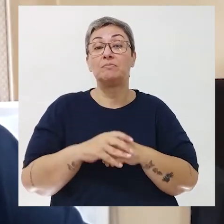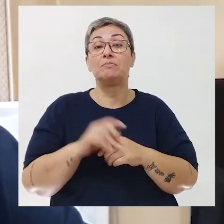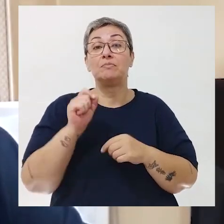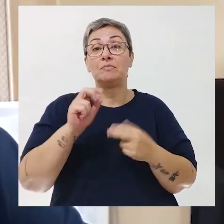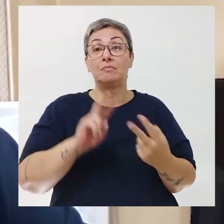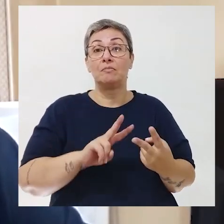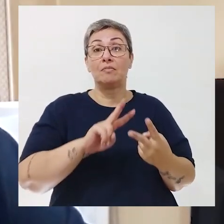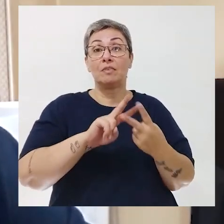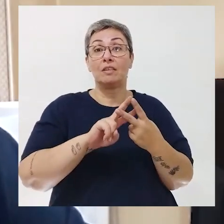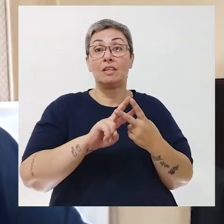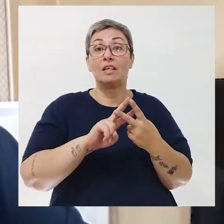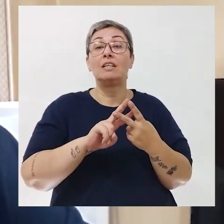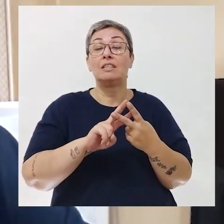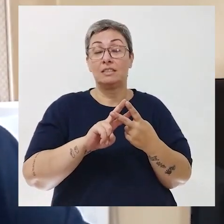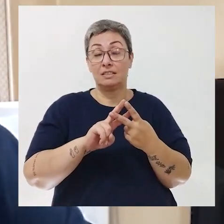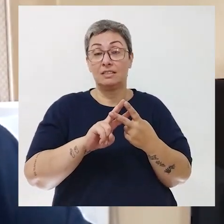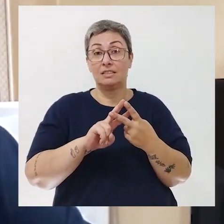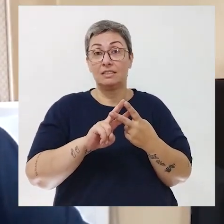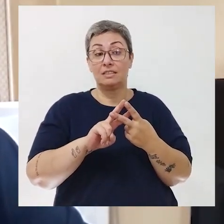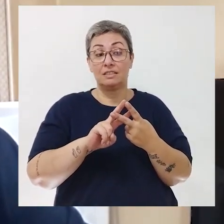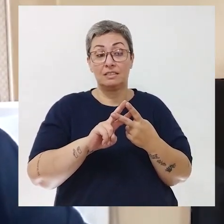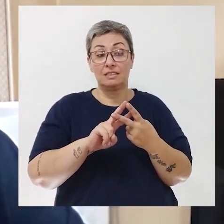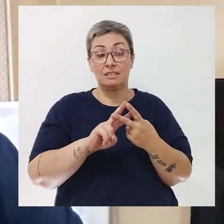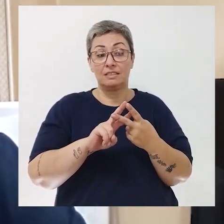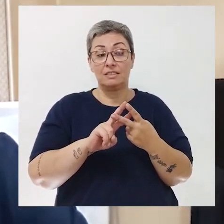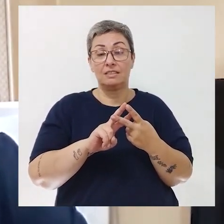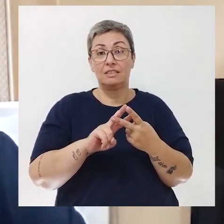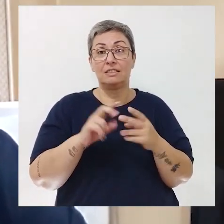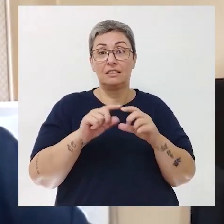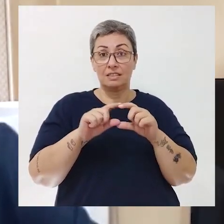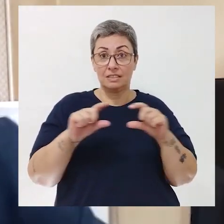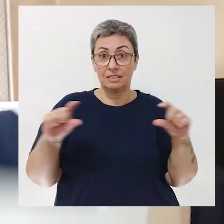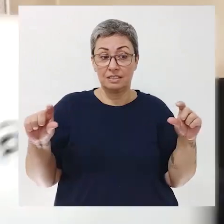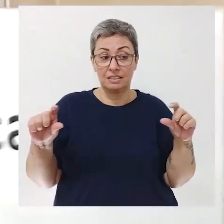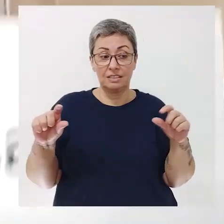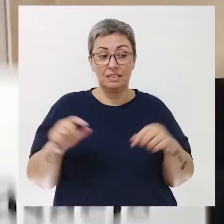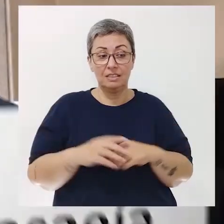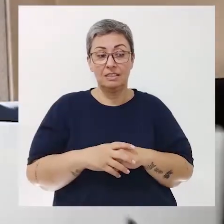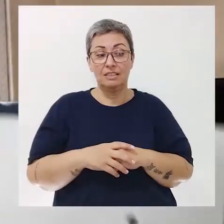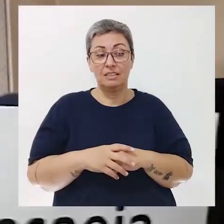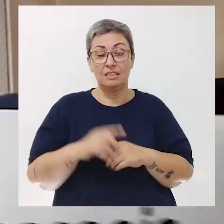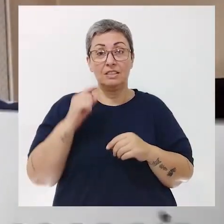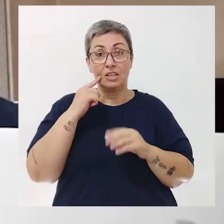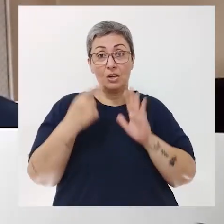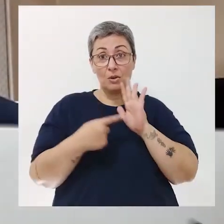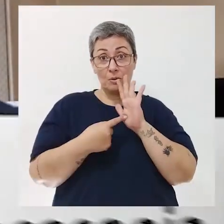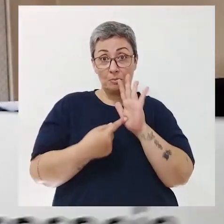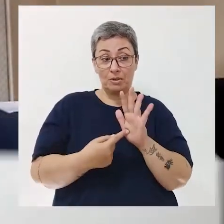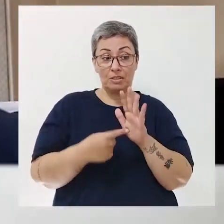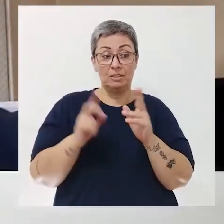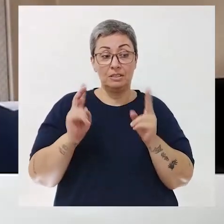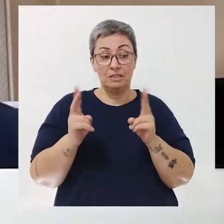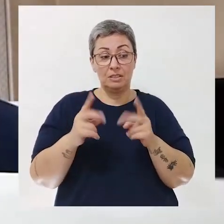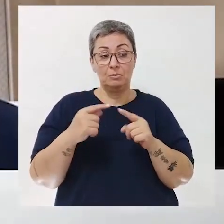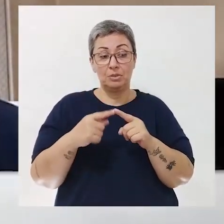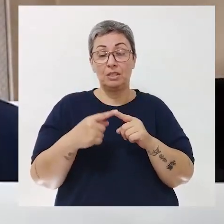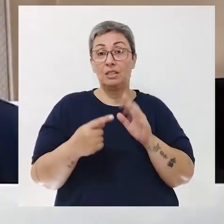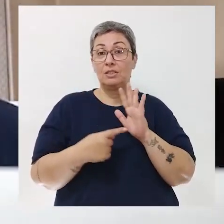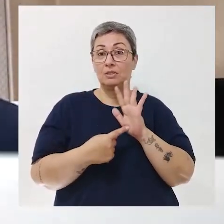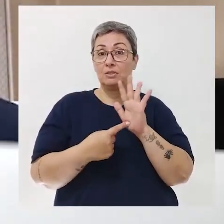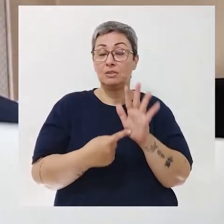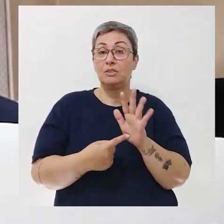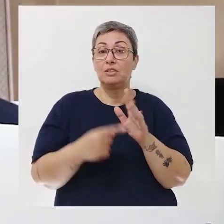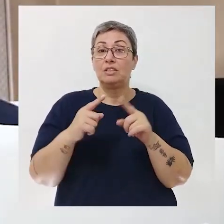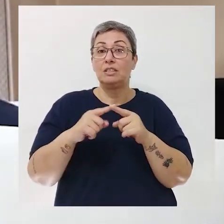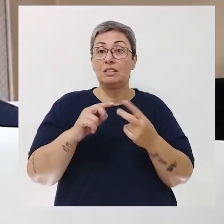Instagram, marca o nosso endereço, que eu estou mostrando aqui direto. Por que eu estou mostrando